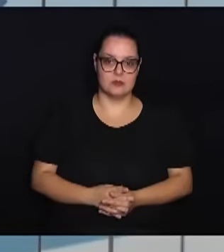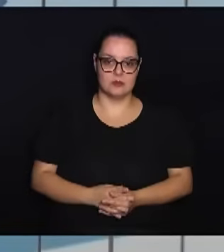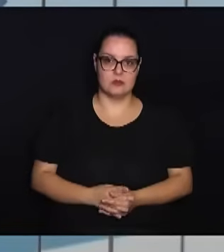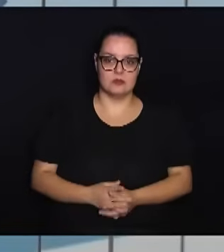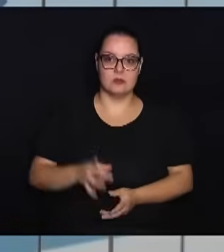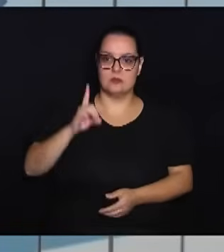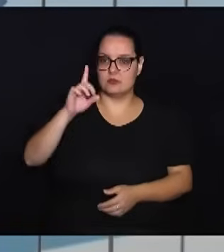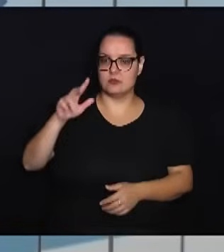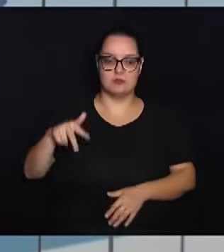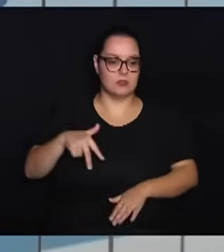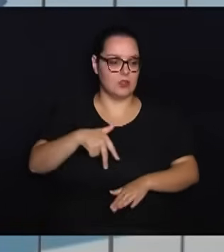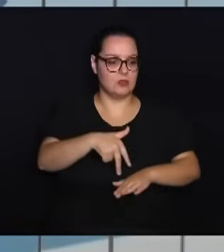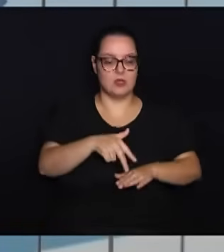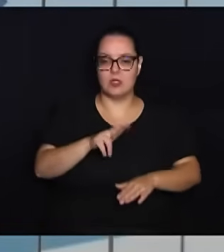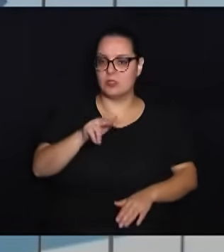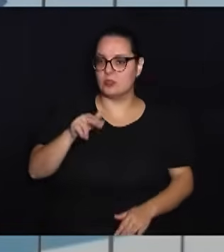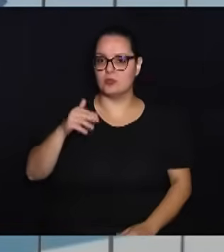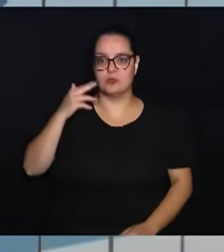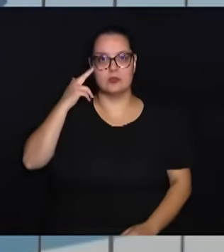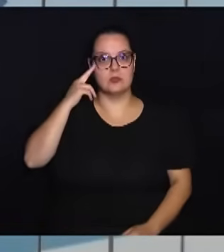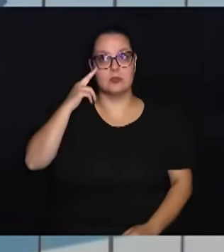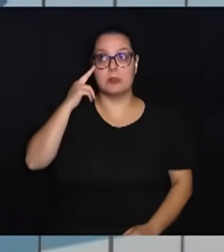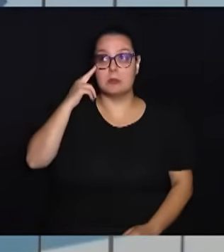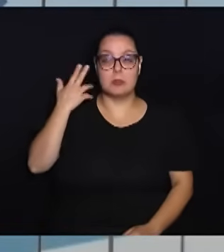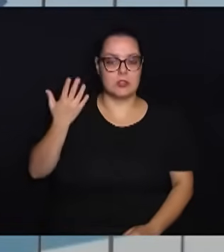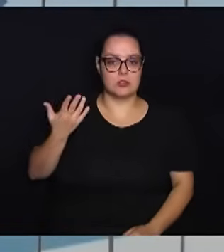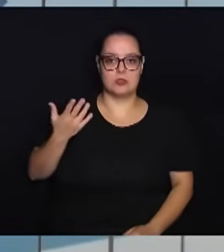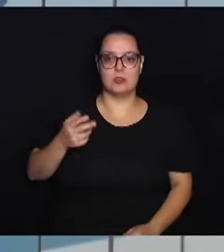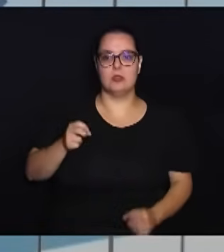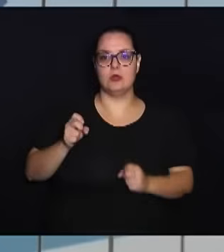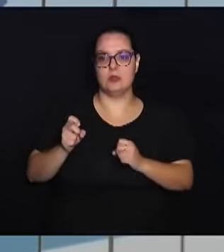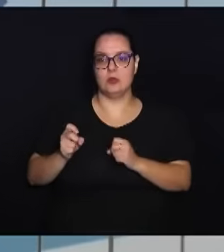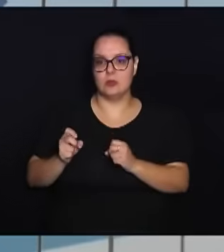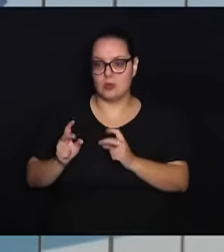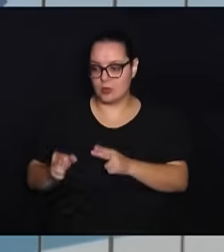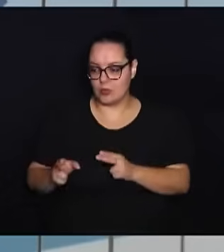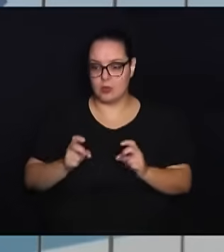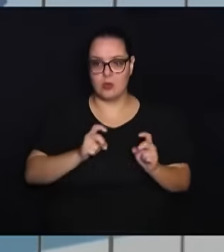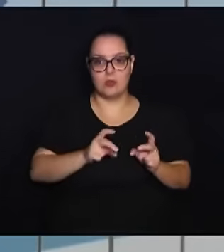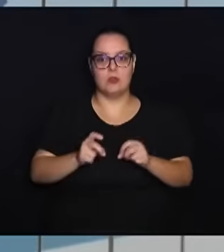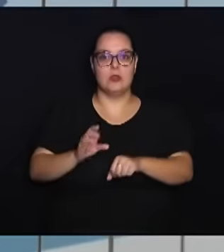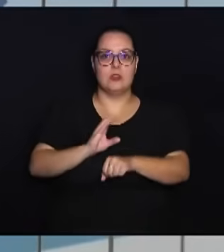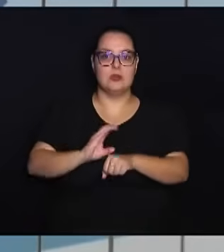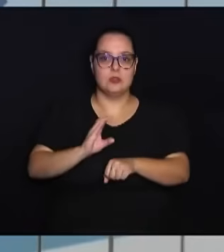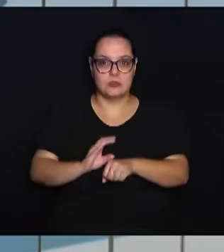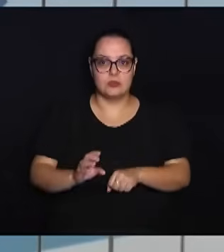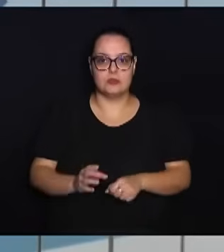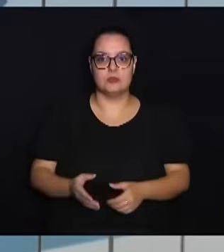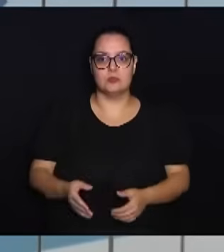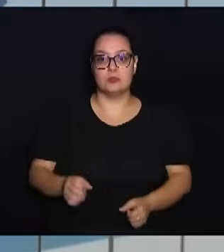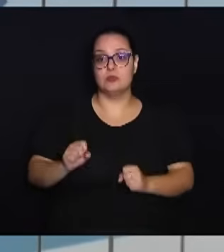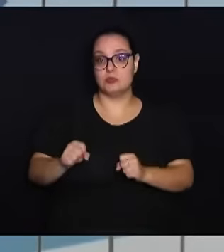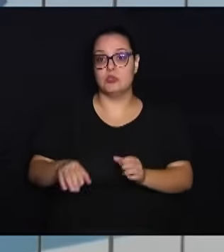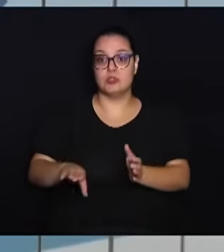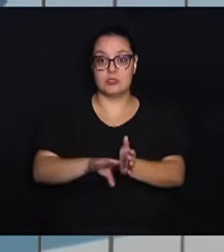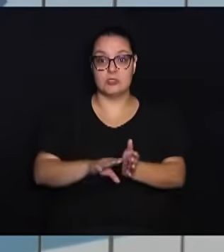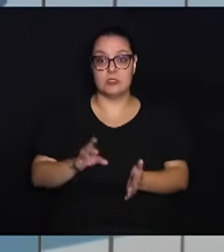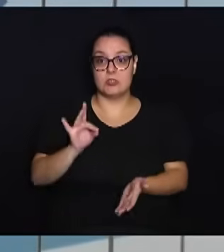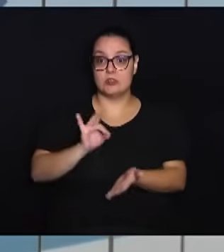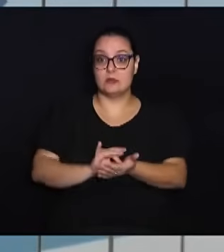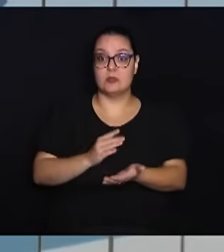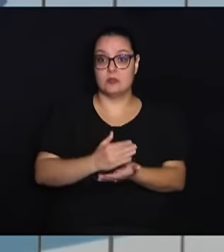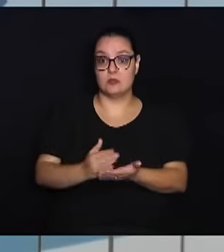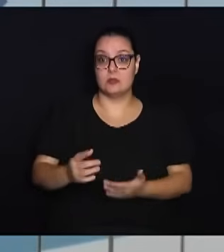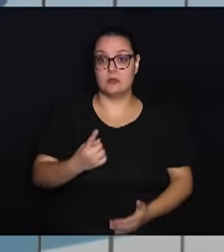em lugares assim que eu nunca imaginei que como vendedor de curso de inglês um dia eu poderia chegar. E na verdade eu